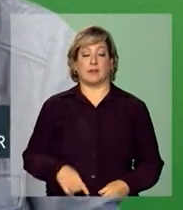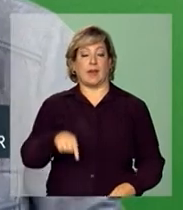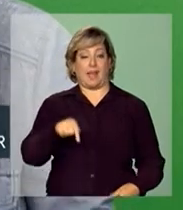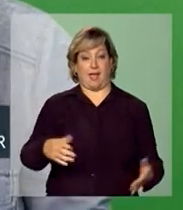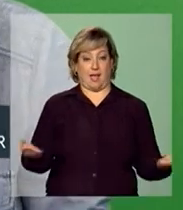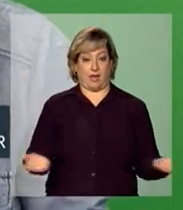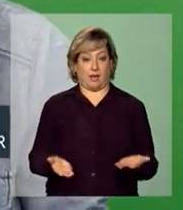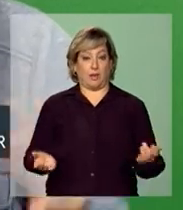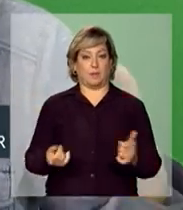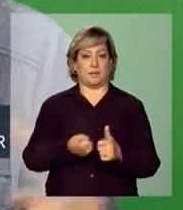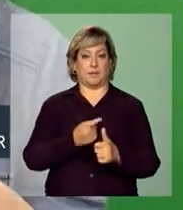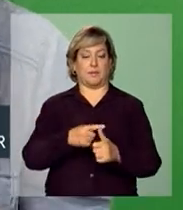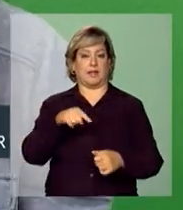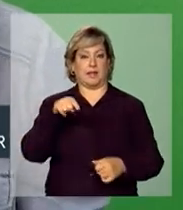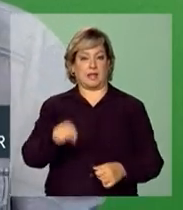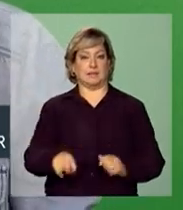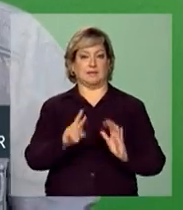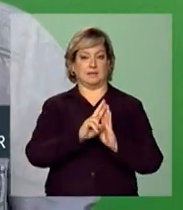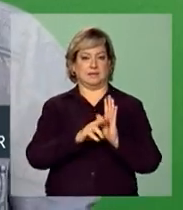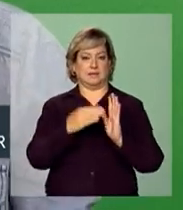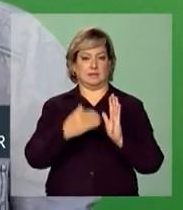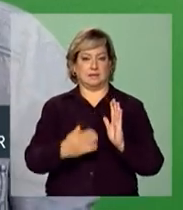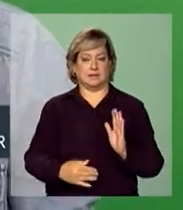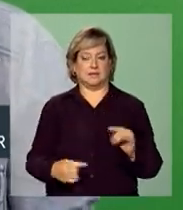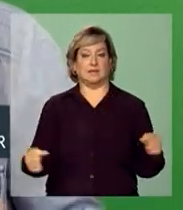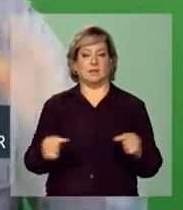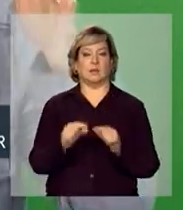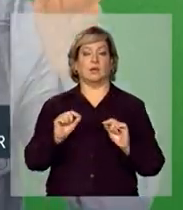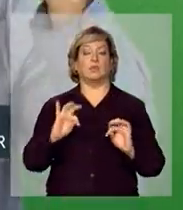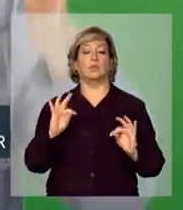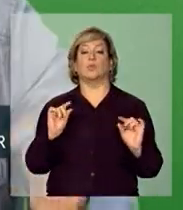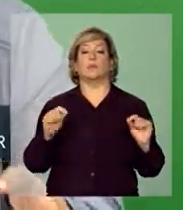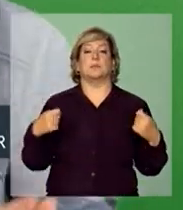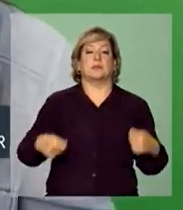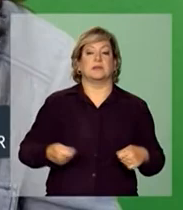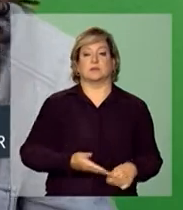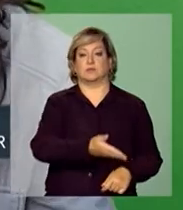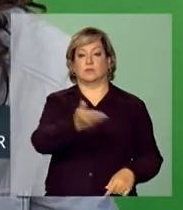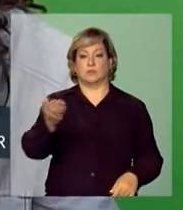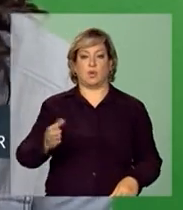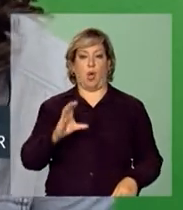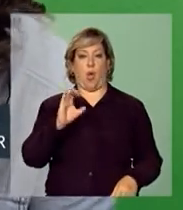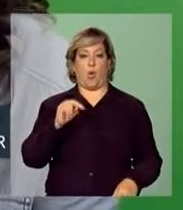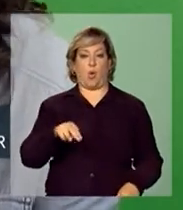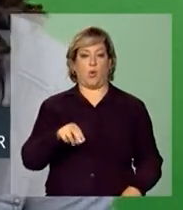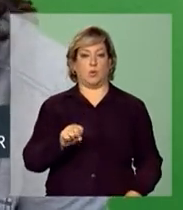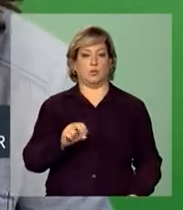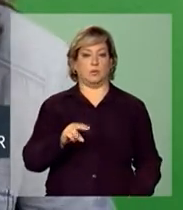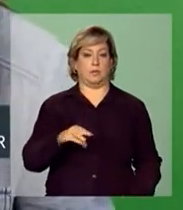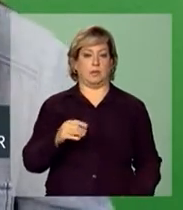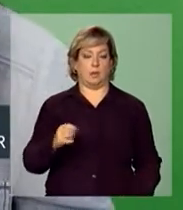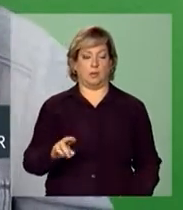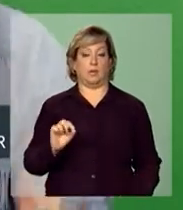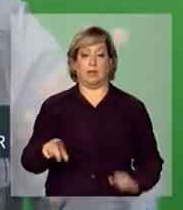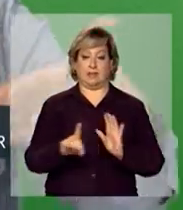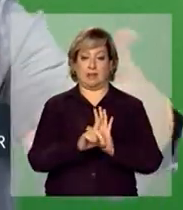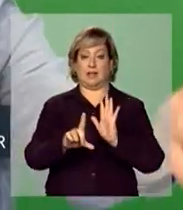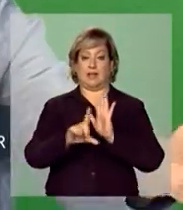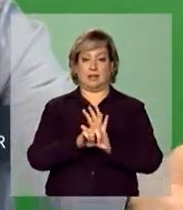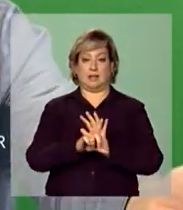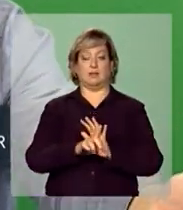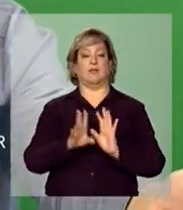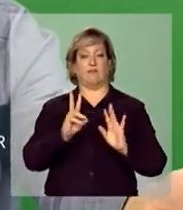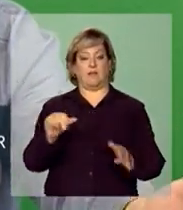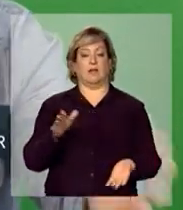essas medidas correspondem aos anseios dos consumidores Então vale a partir o decreto está sendo